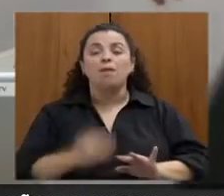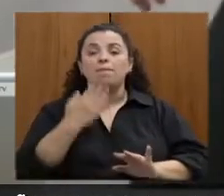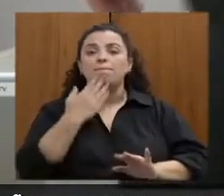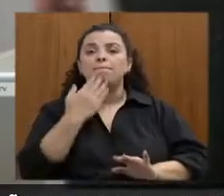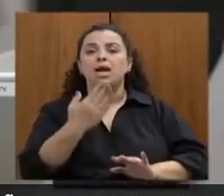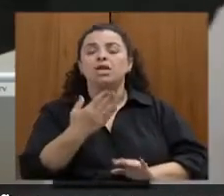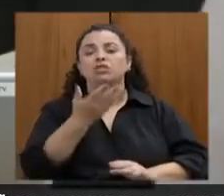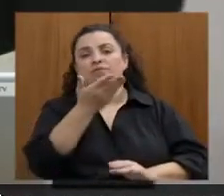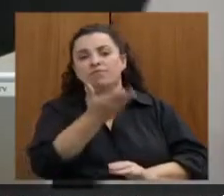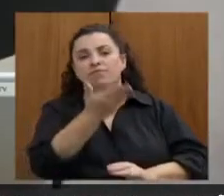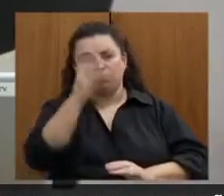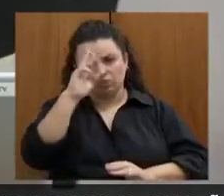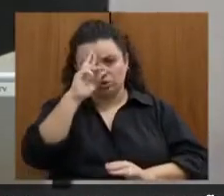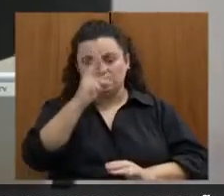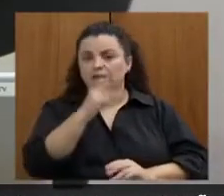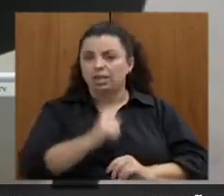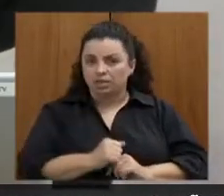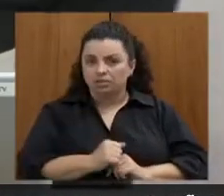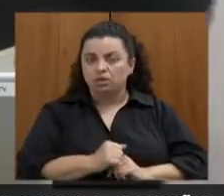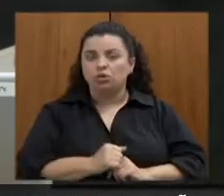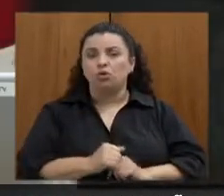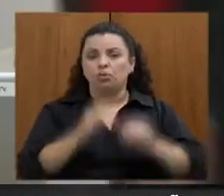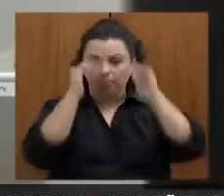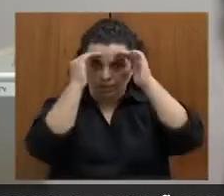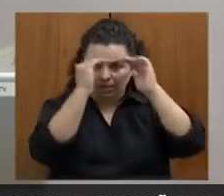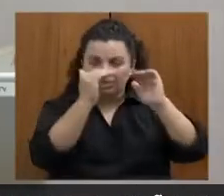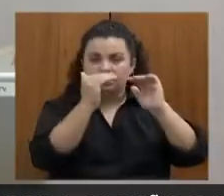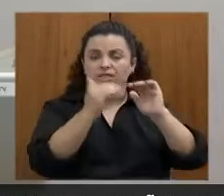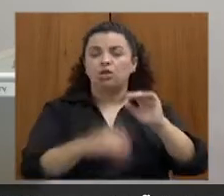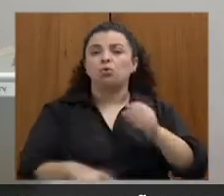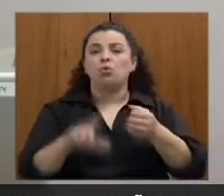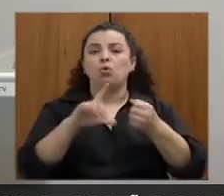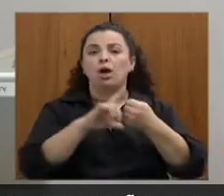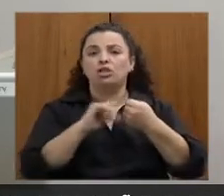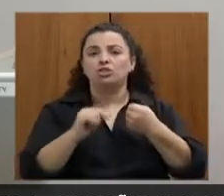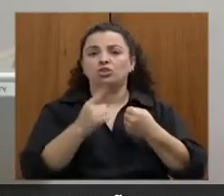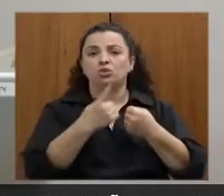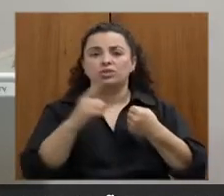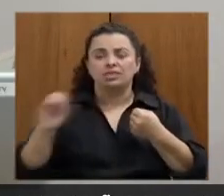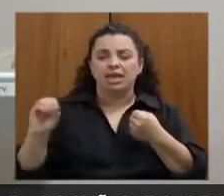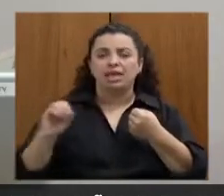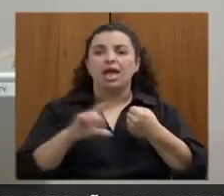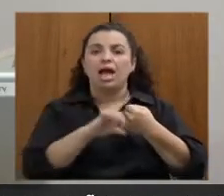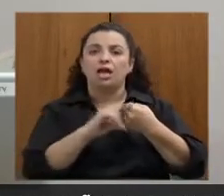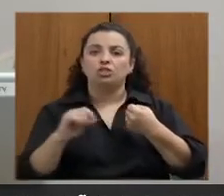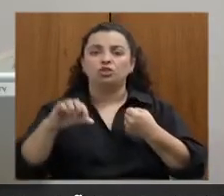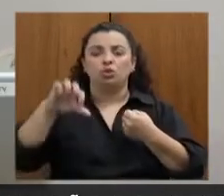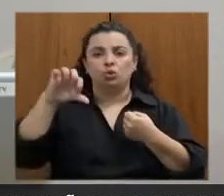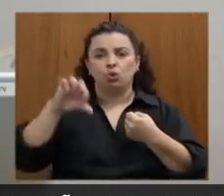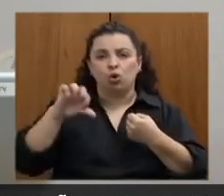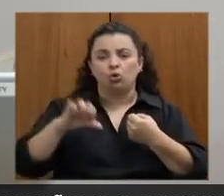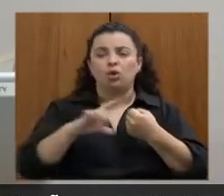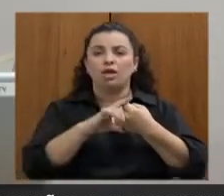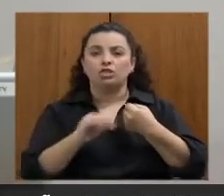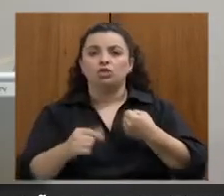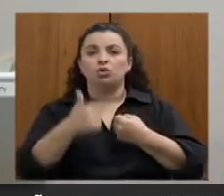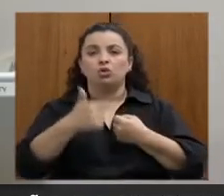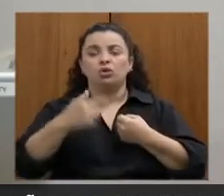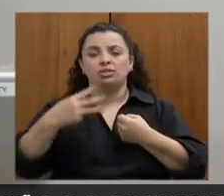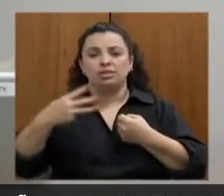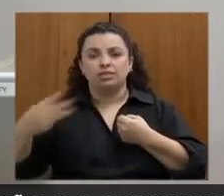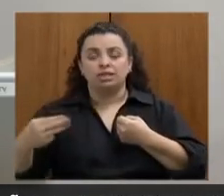termos do artigo 100, nono, artigo 233, 12 do Regimento